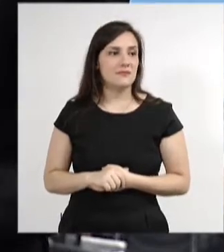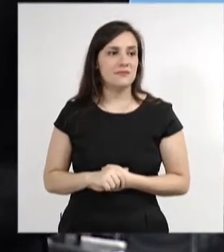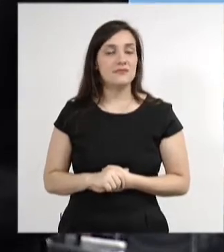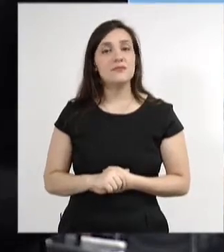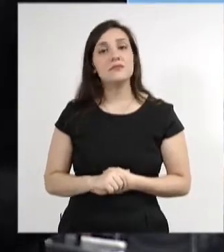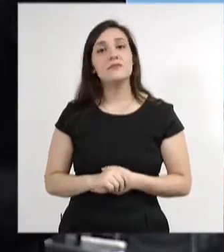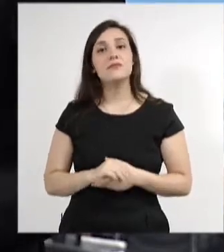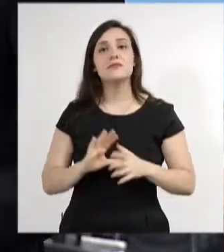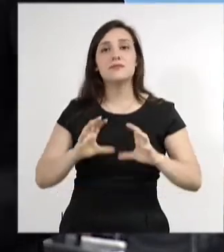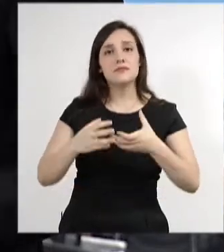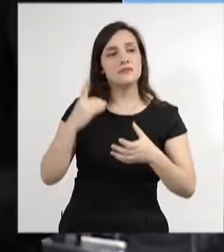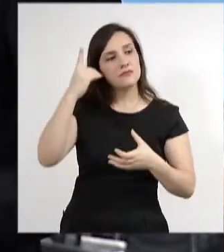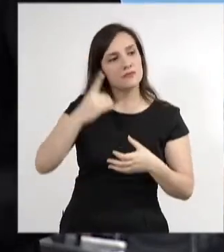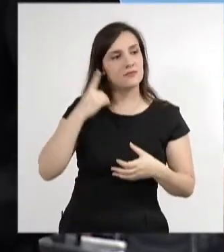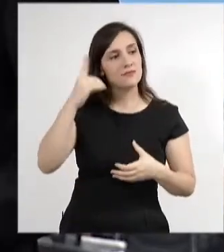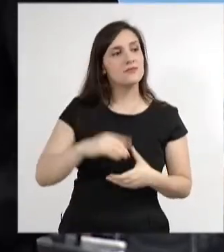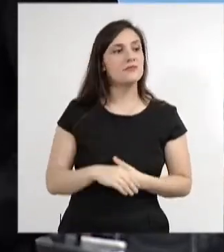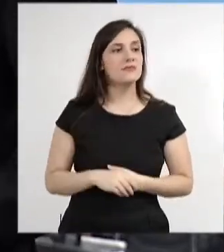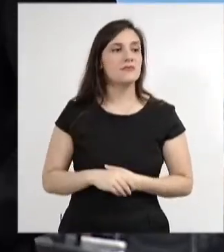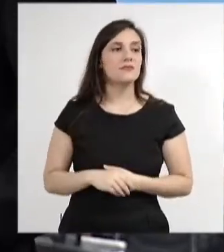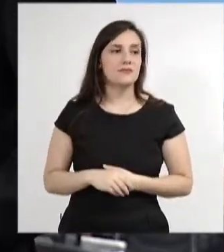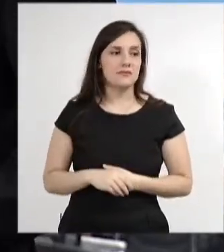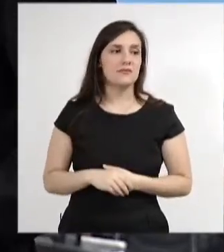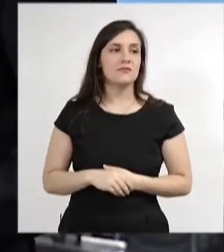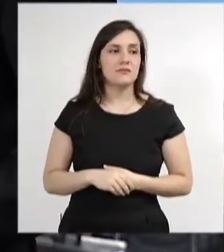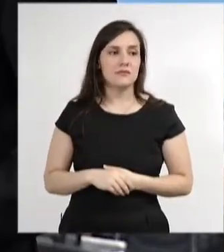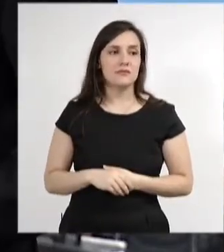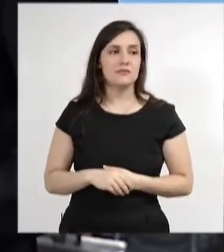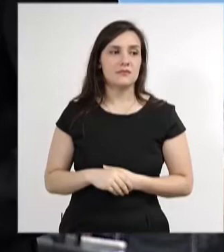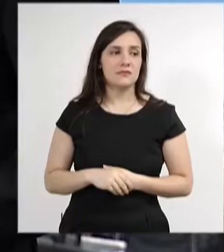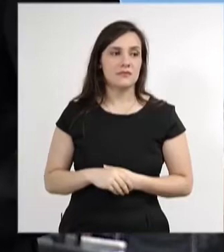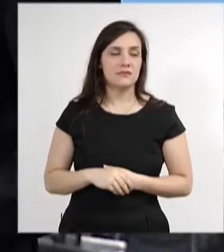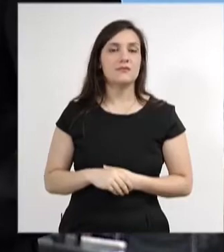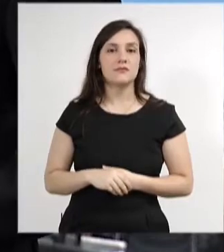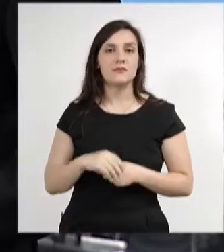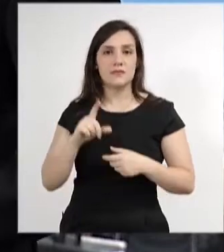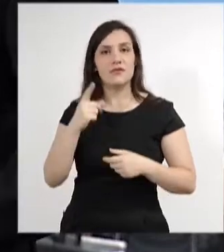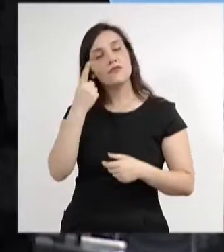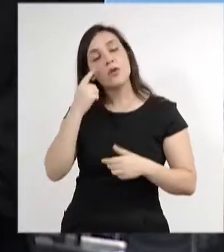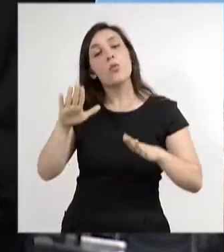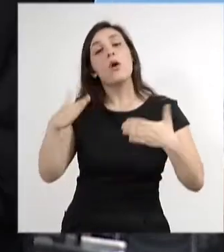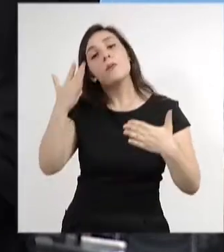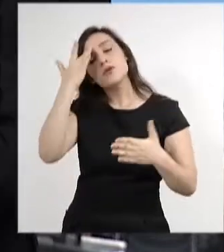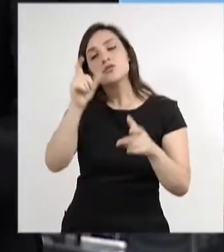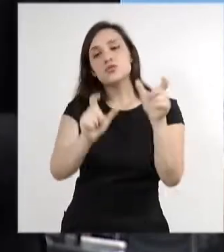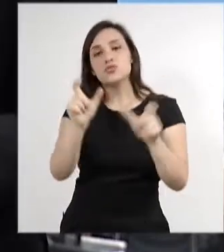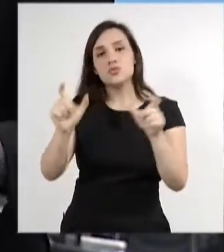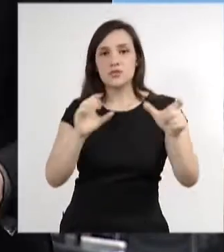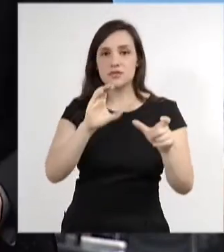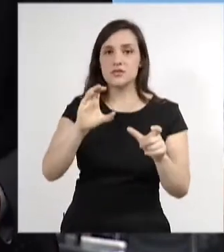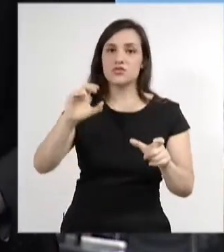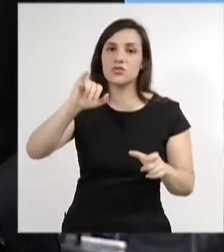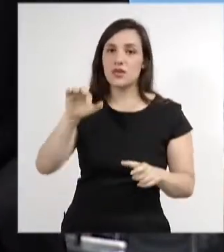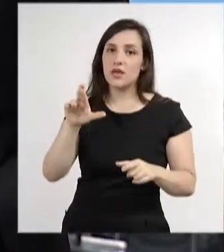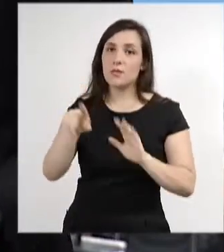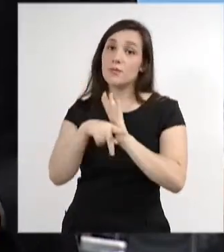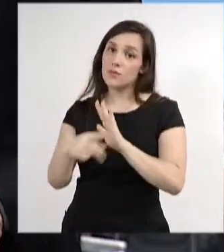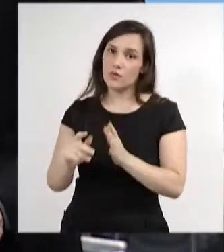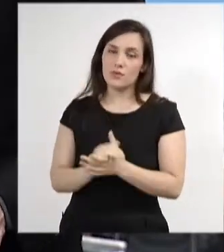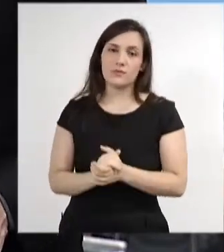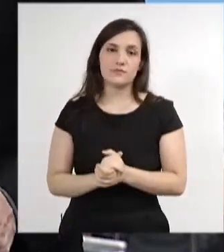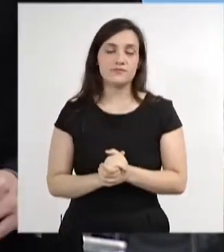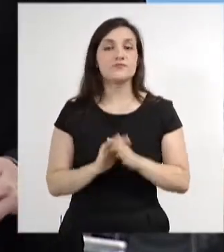ainda estão se reunindo para compor essa nova formação da CCJR. Justamente, as comissões e também